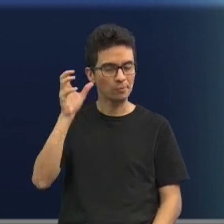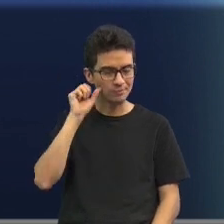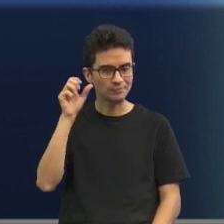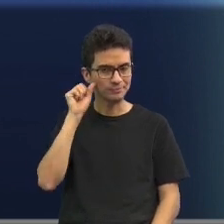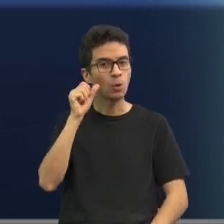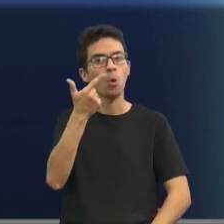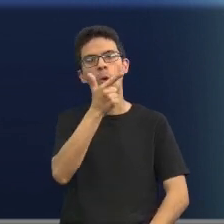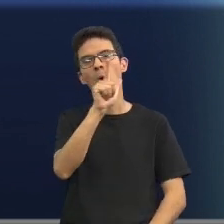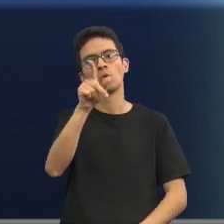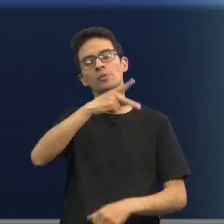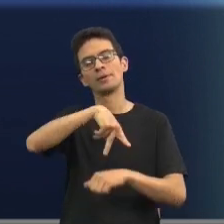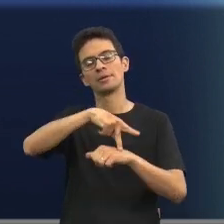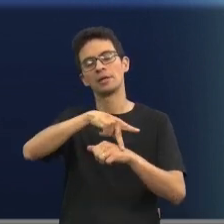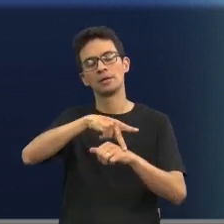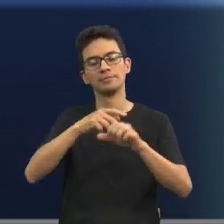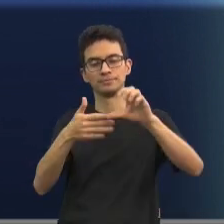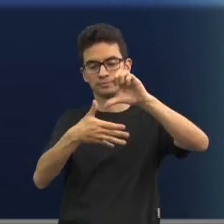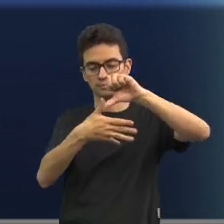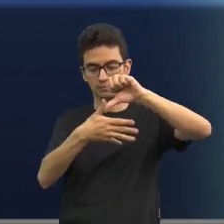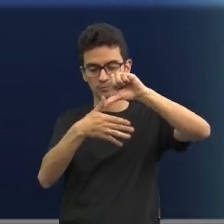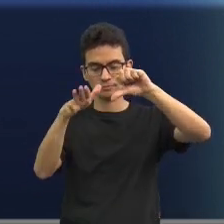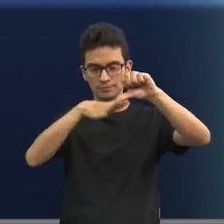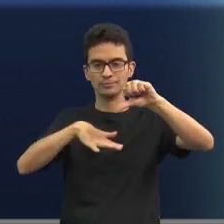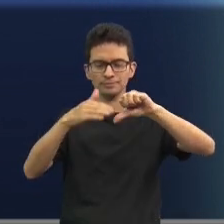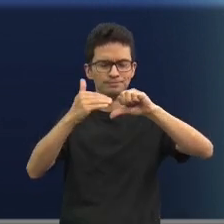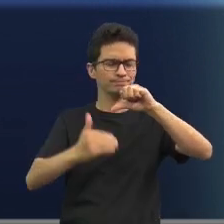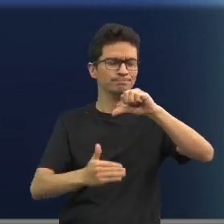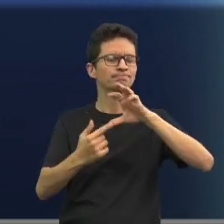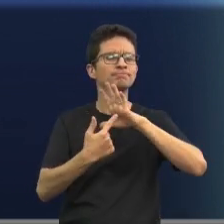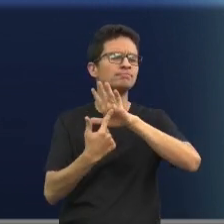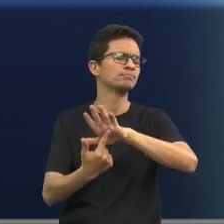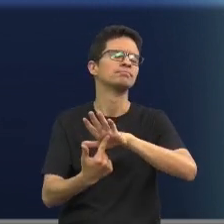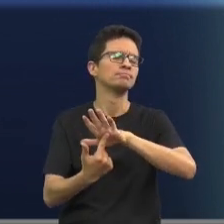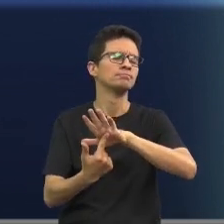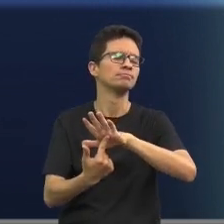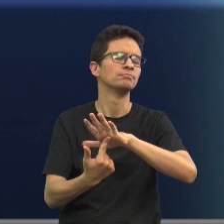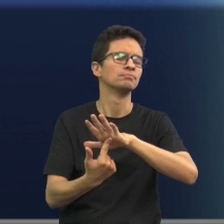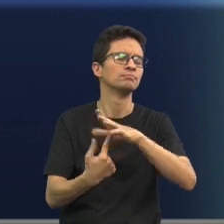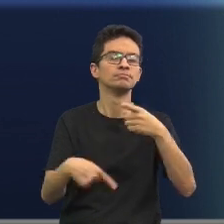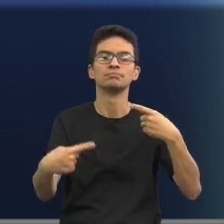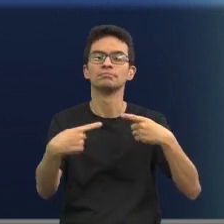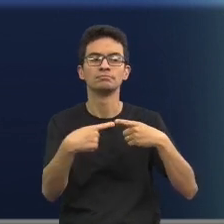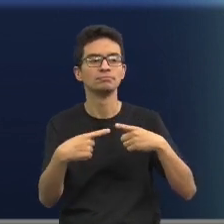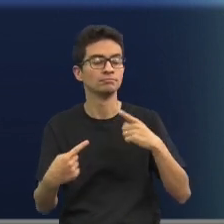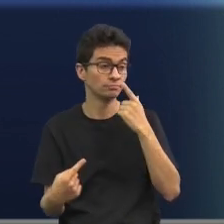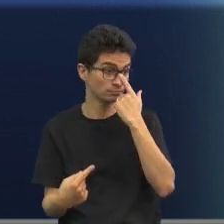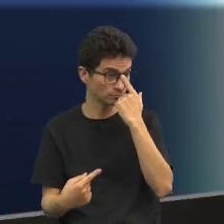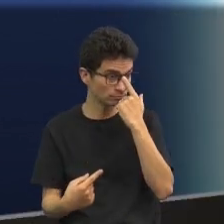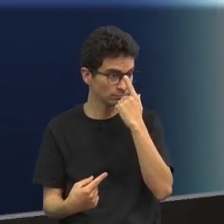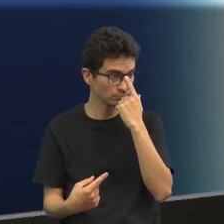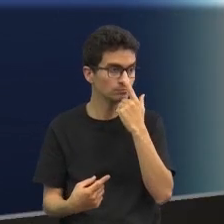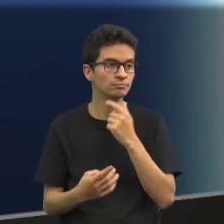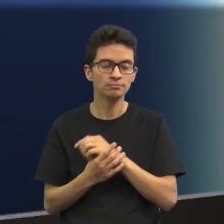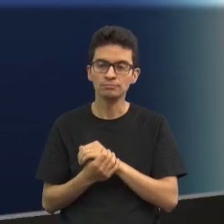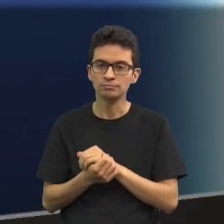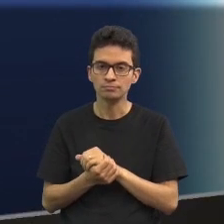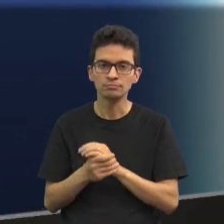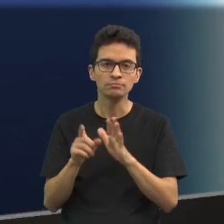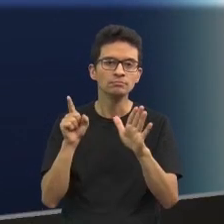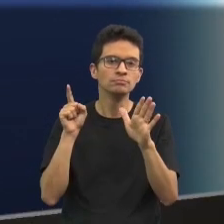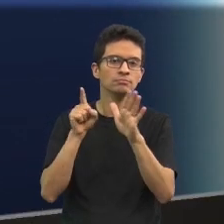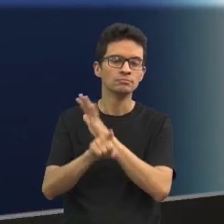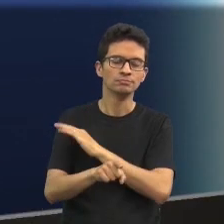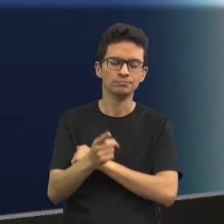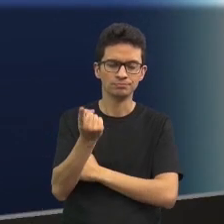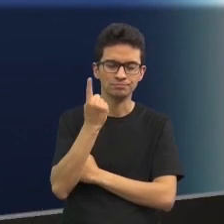demais países da américa latina apresentados na tabela é igual a questão e onde você vai voltar a